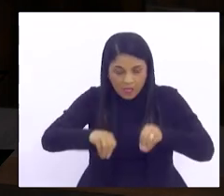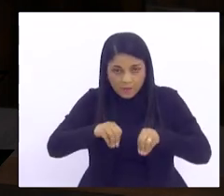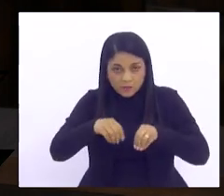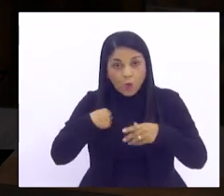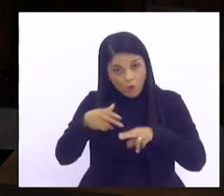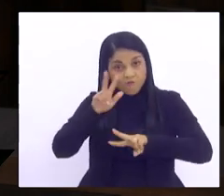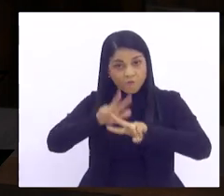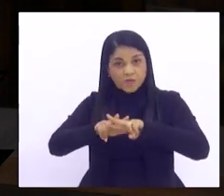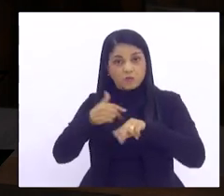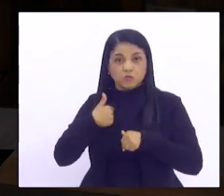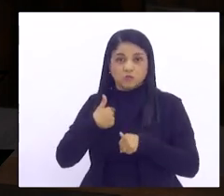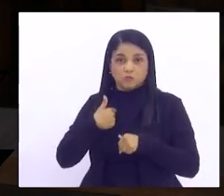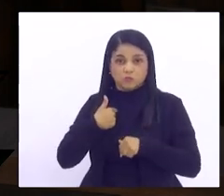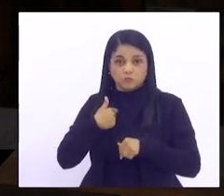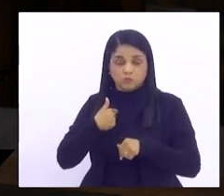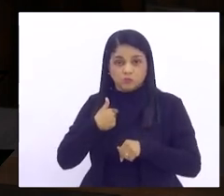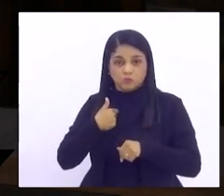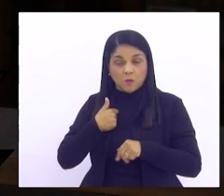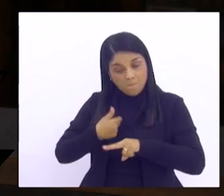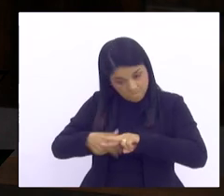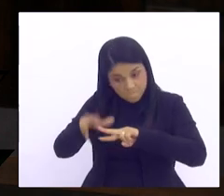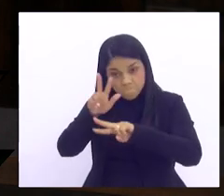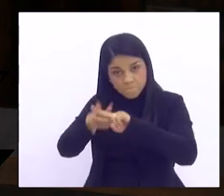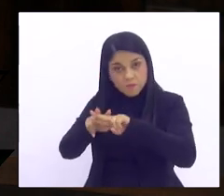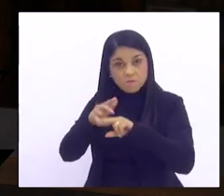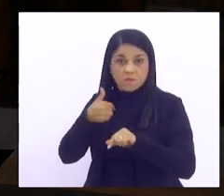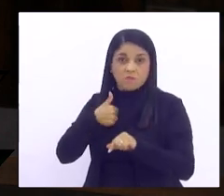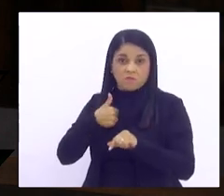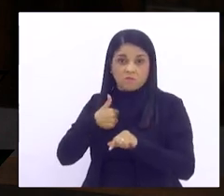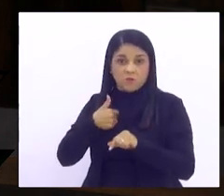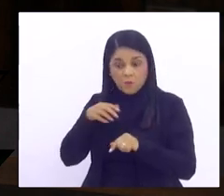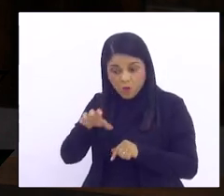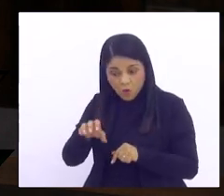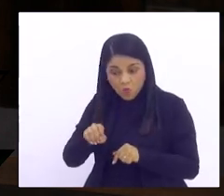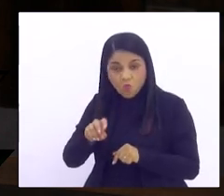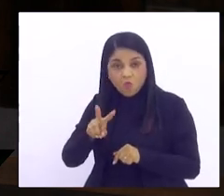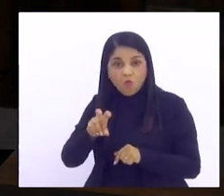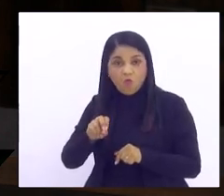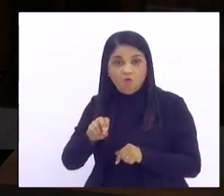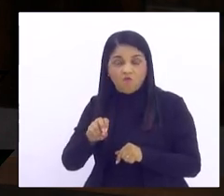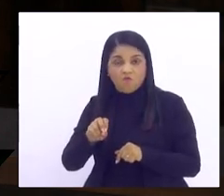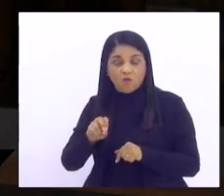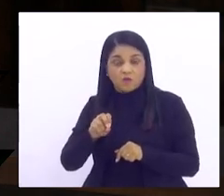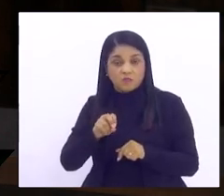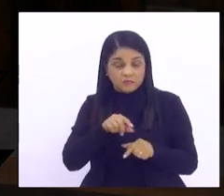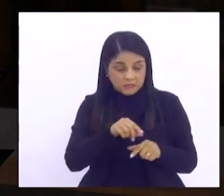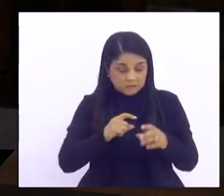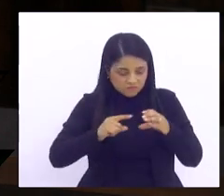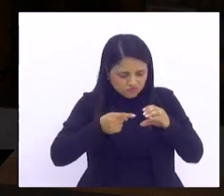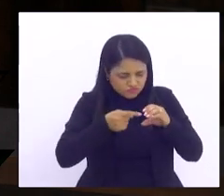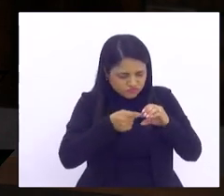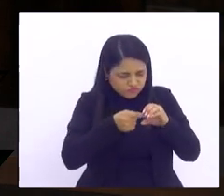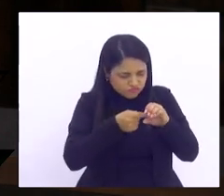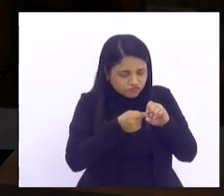cadeia. Pena de cadeia. No entanto, se eu destruir um embrião humano,